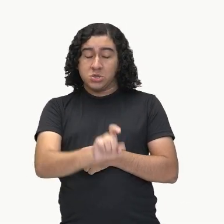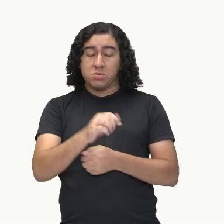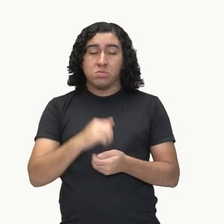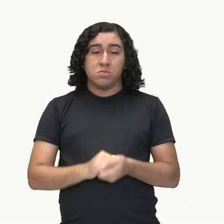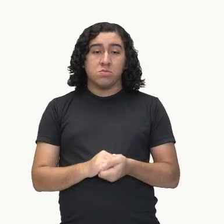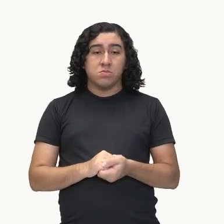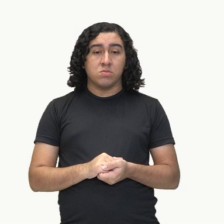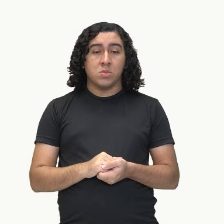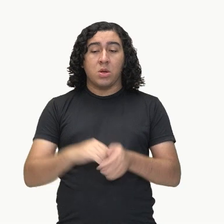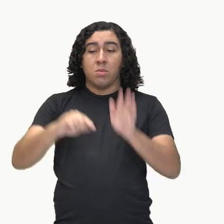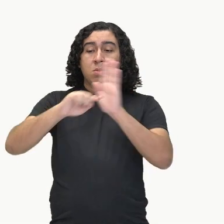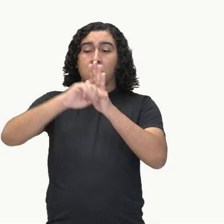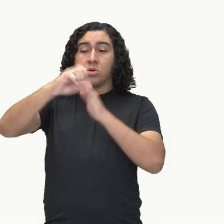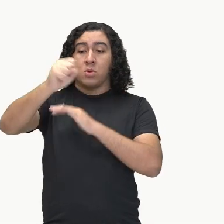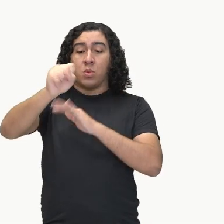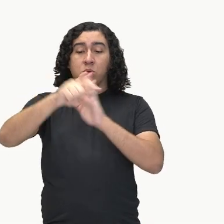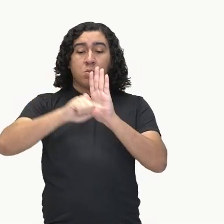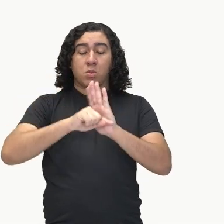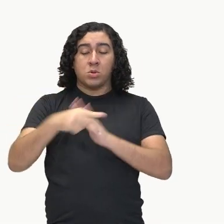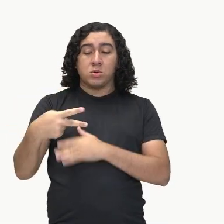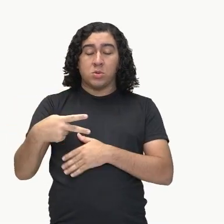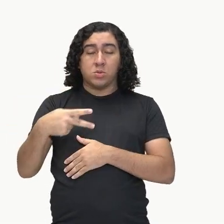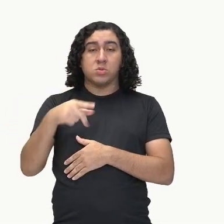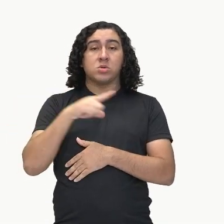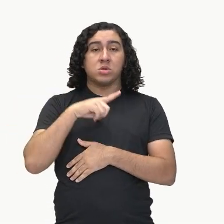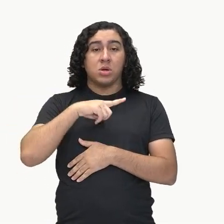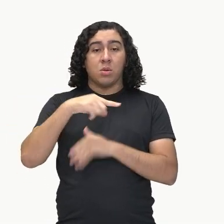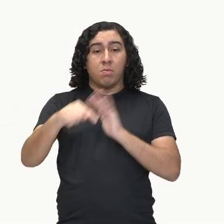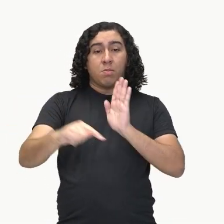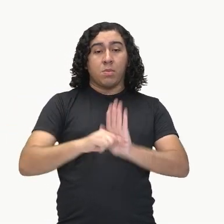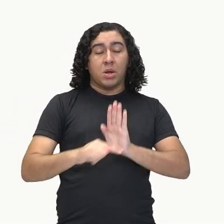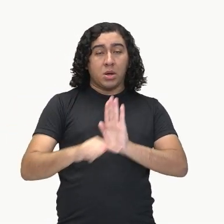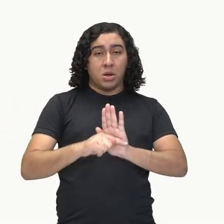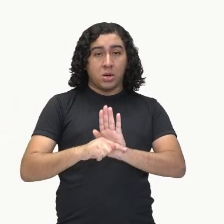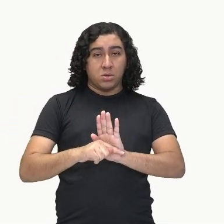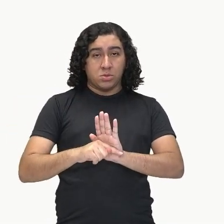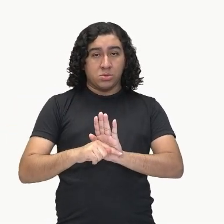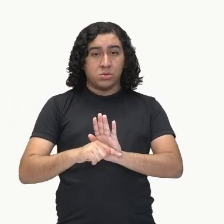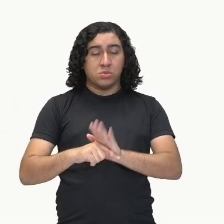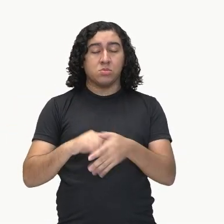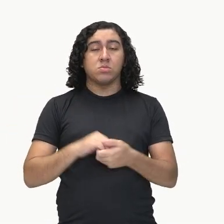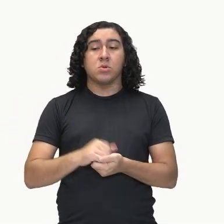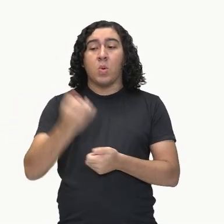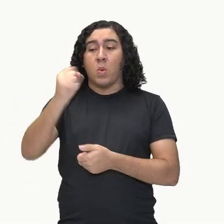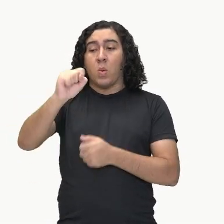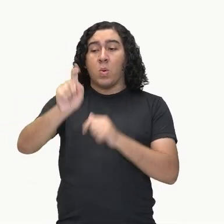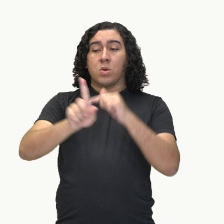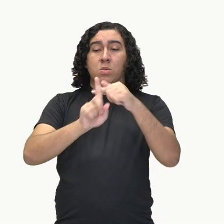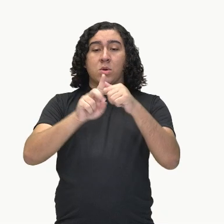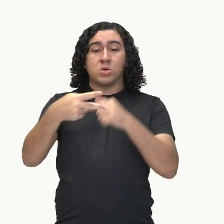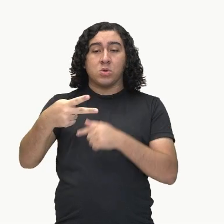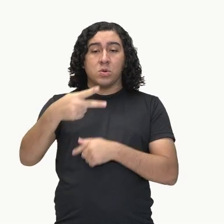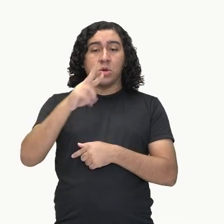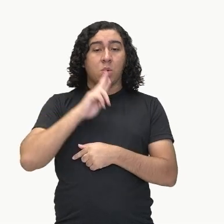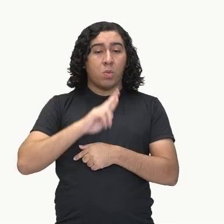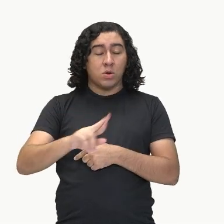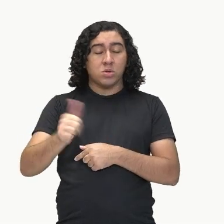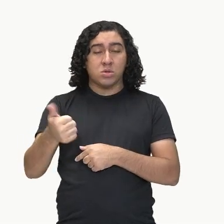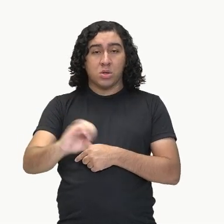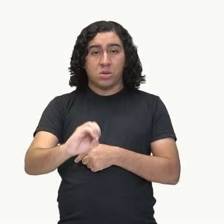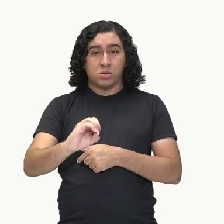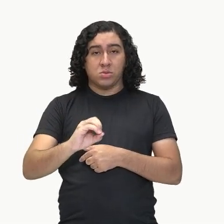com menos 2. Repita o sinal. 8 mais 2 e some, que vai